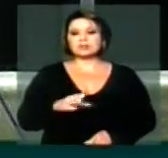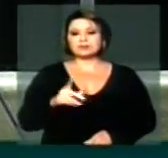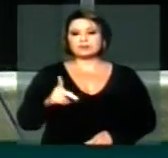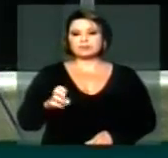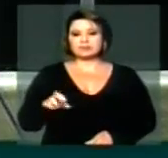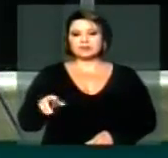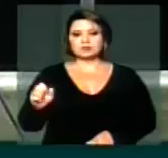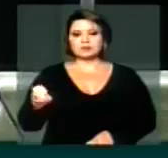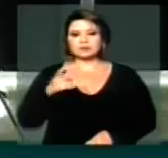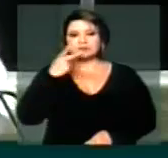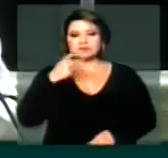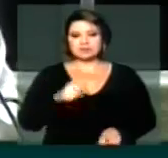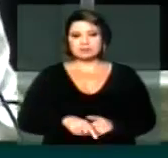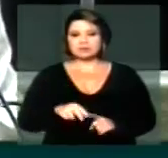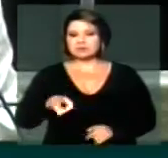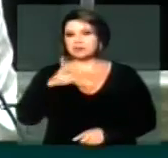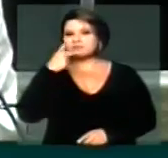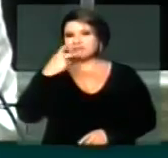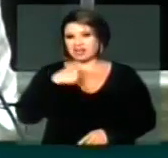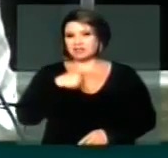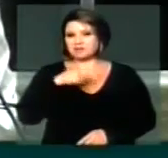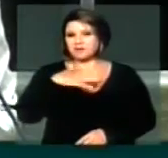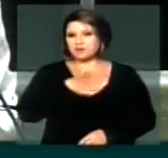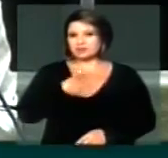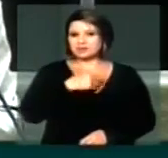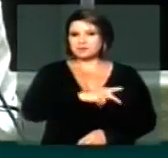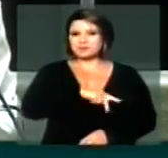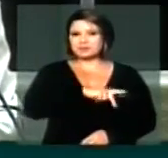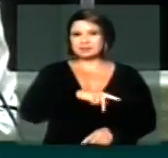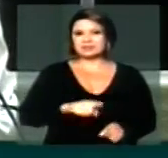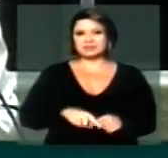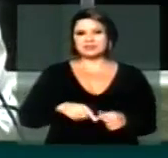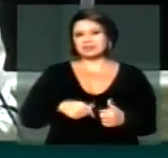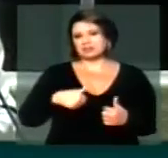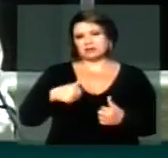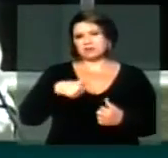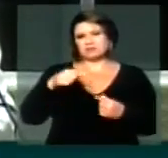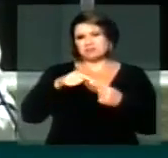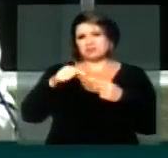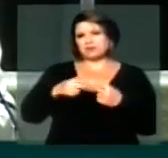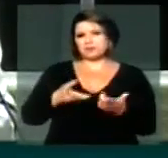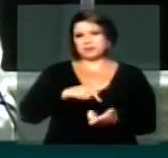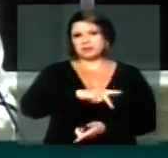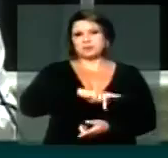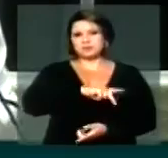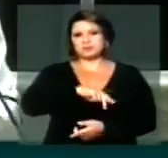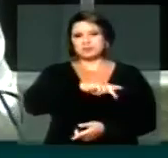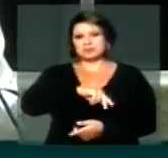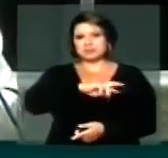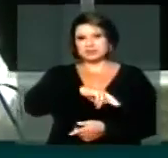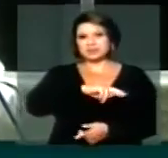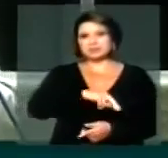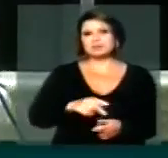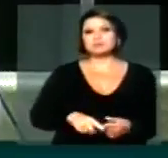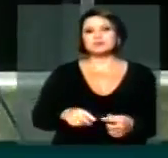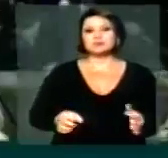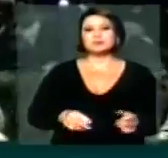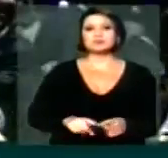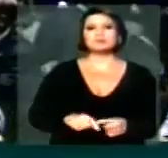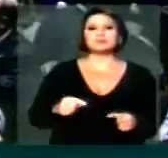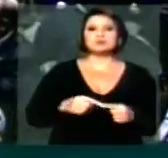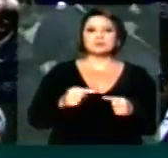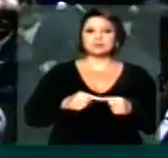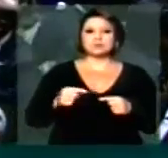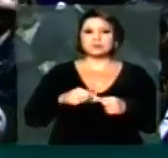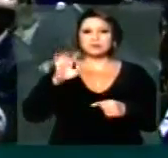Júlio Delgado diz que eu sou sempre poético. Não estou em tempo de poesia, não. O lirismo, nesses tempos agudos